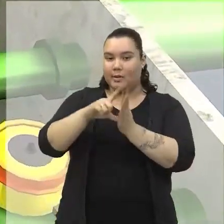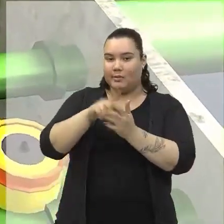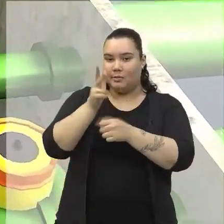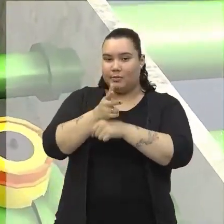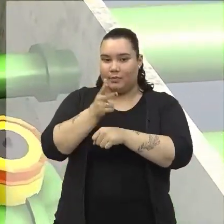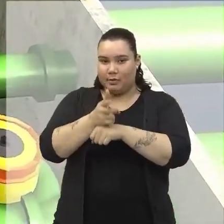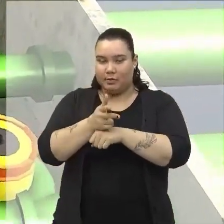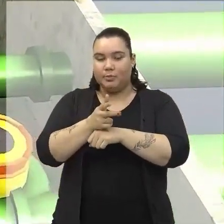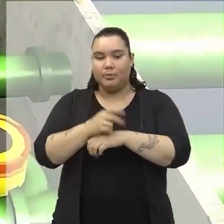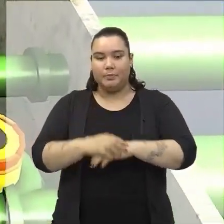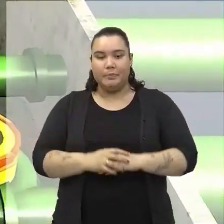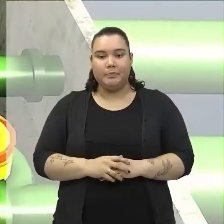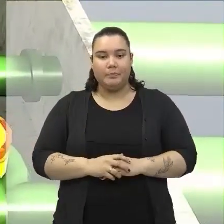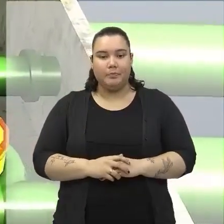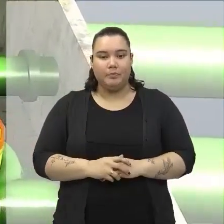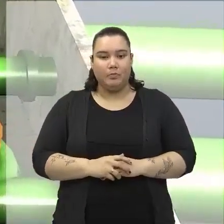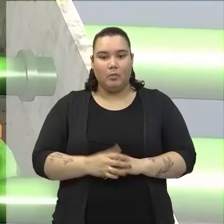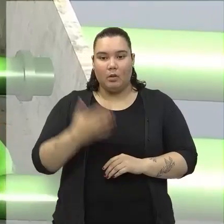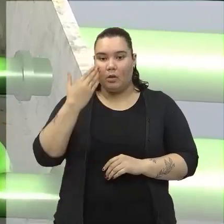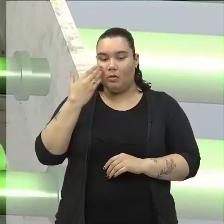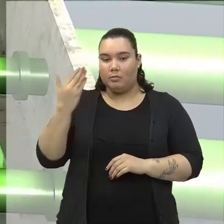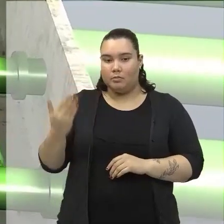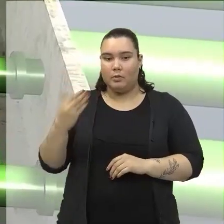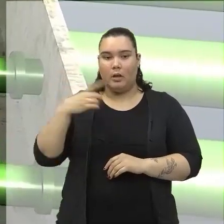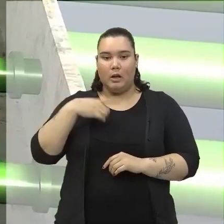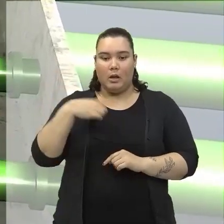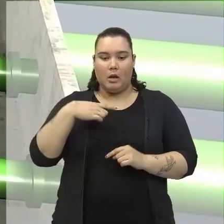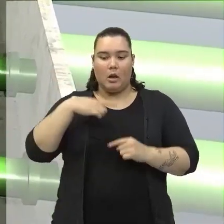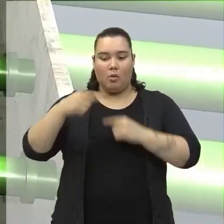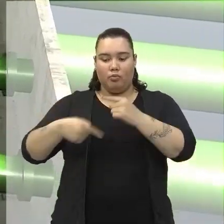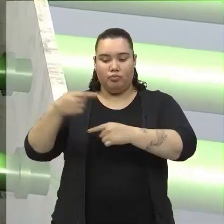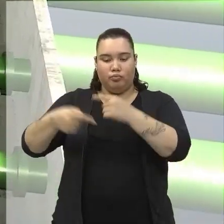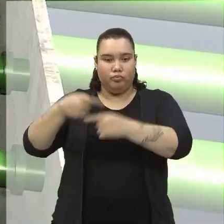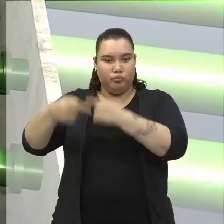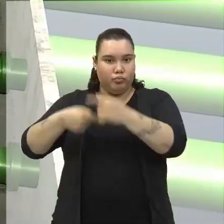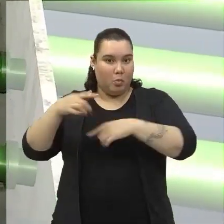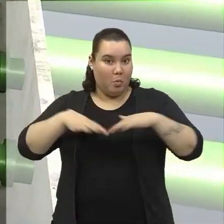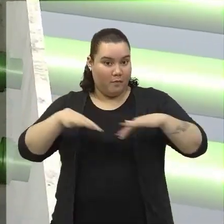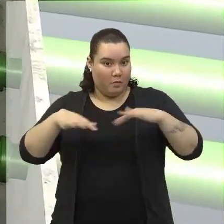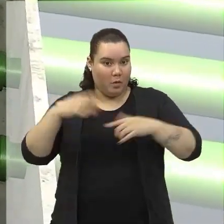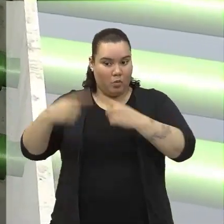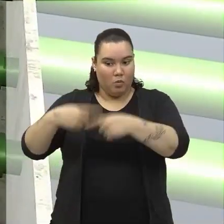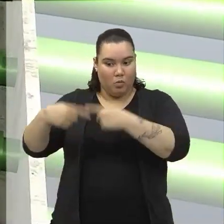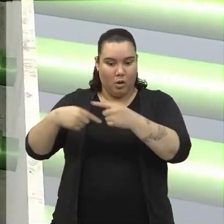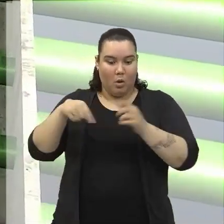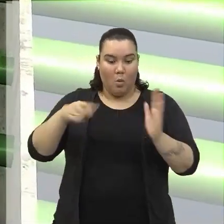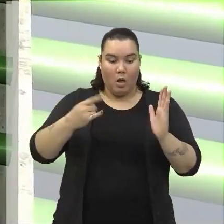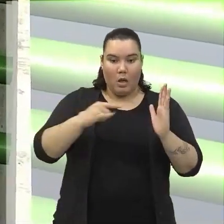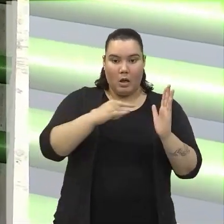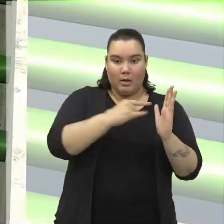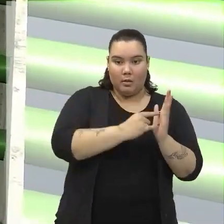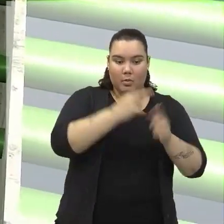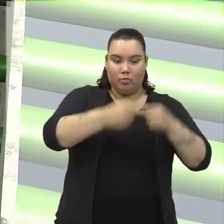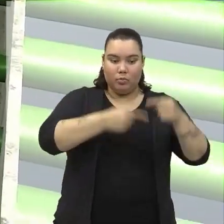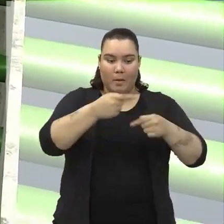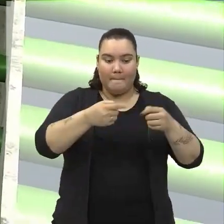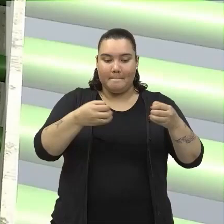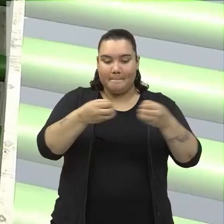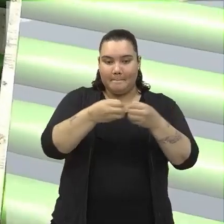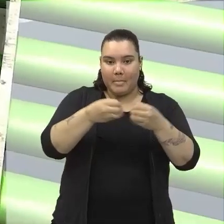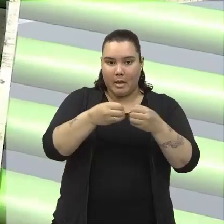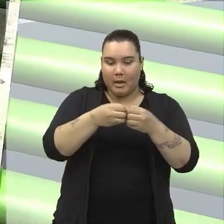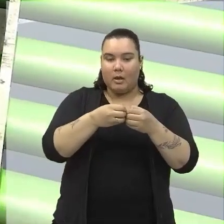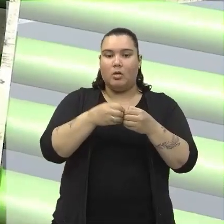no gerador. Uma turbina vai começar a se movimentar, movimentando um ímã que está perto a